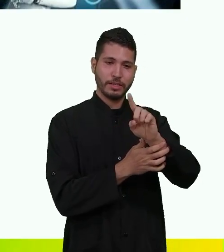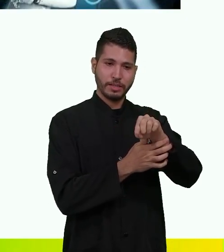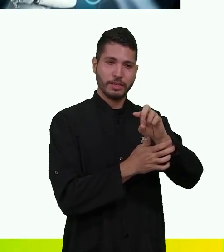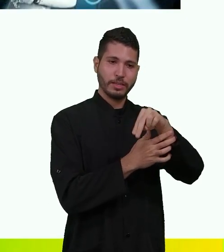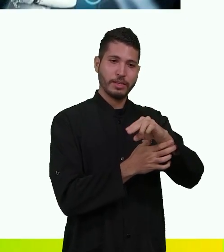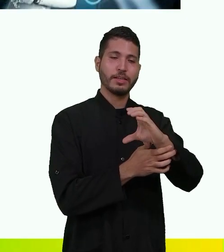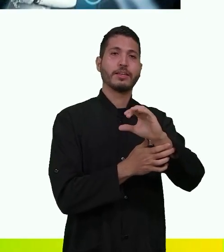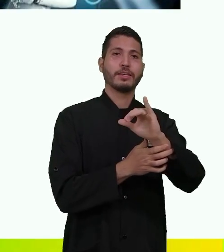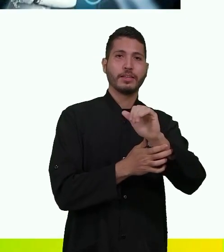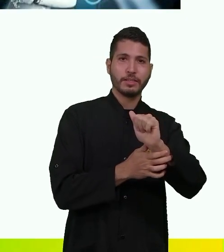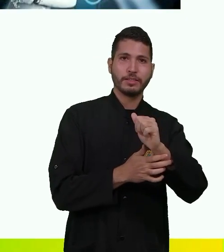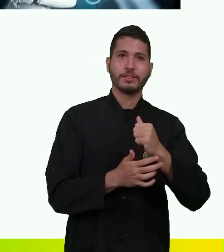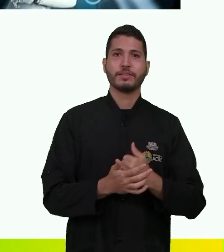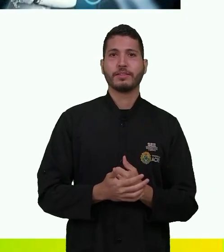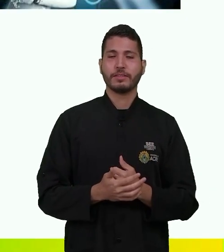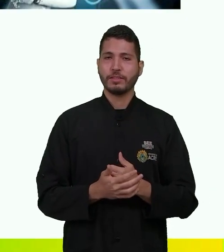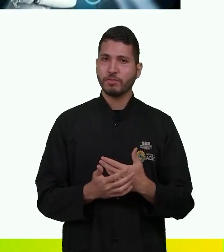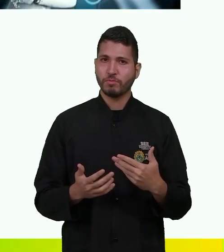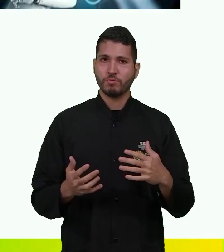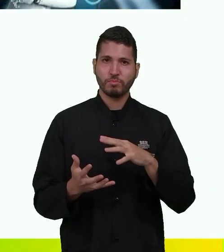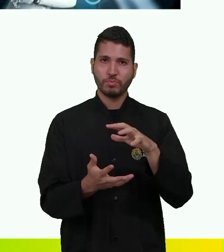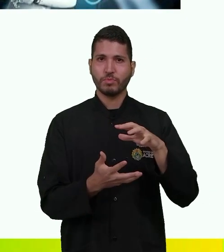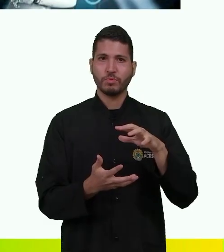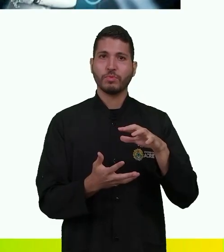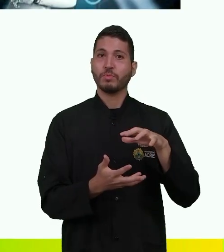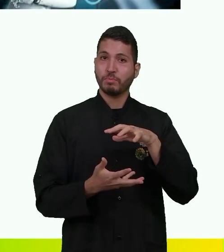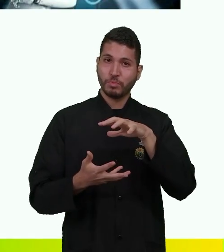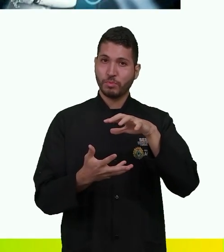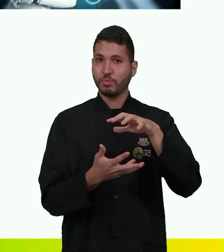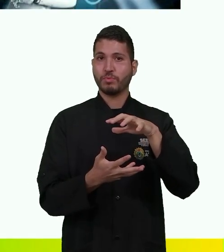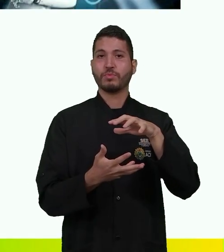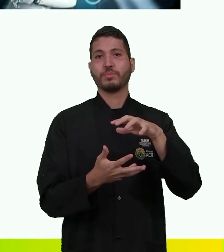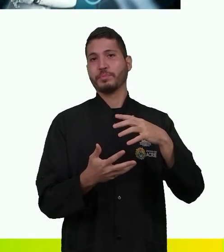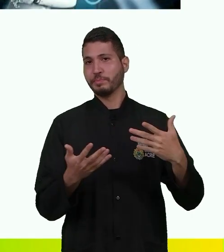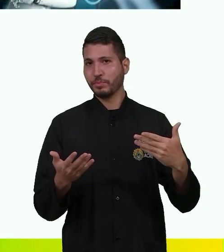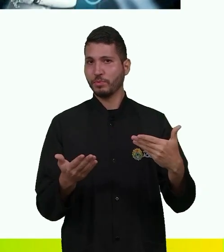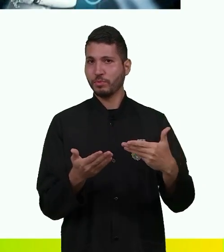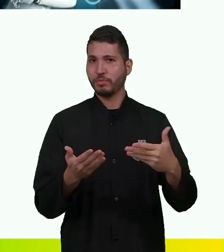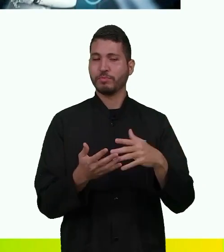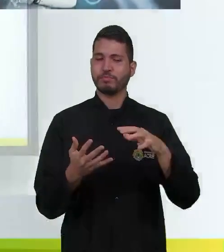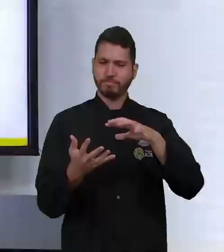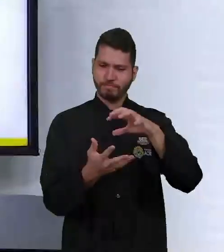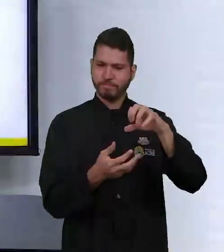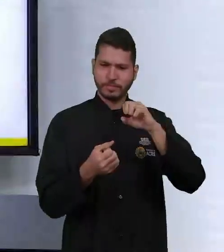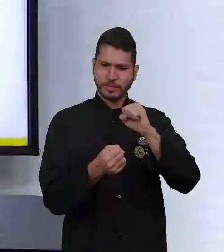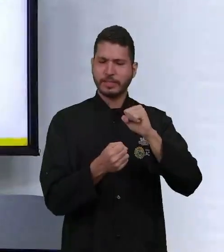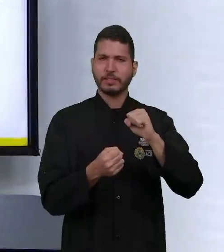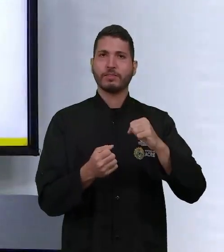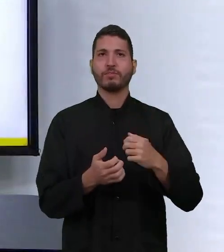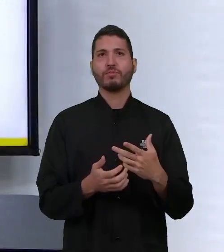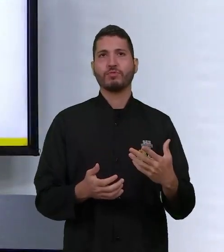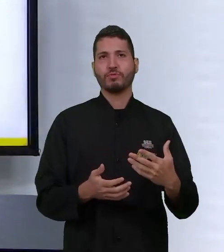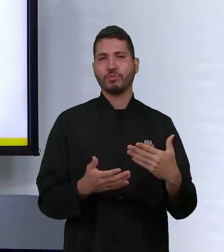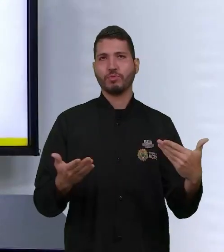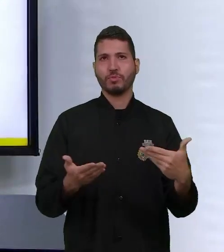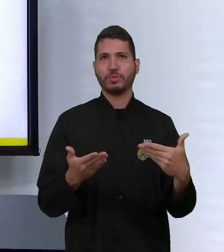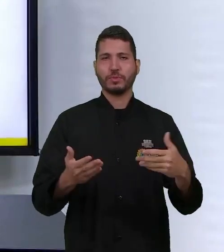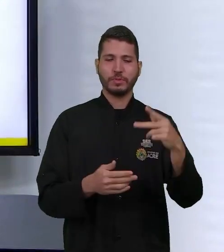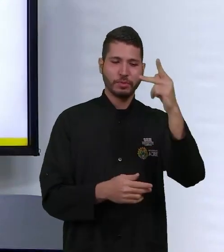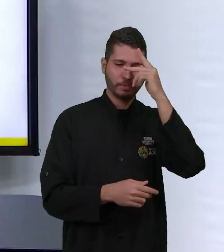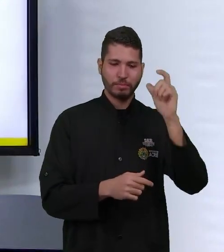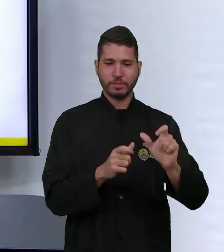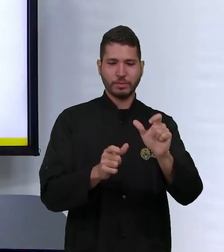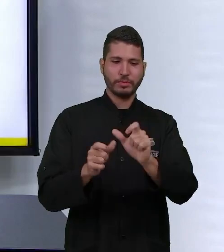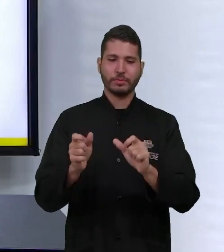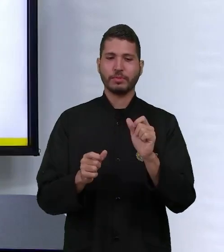hoje evoluiu de tal forma que a fabricação de coisas ou mercadorias levou ao homem a utilizar a matéria-prima,